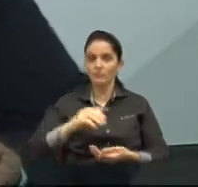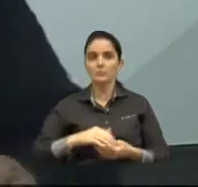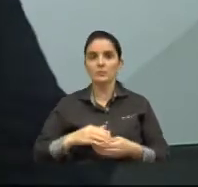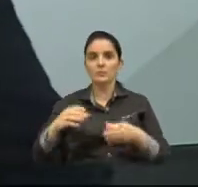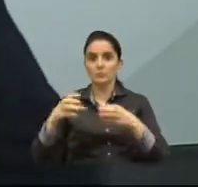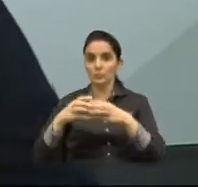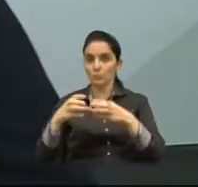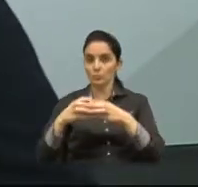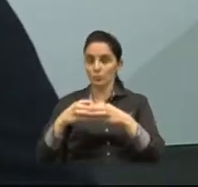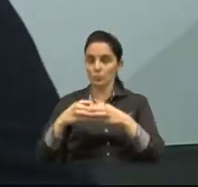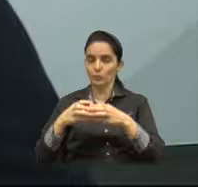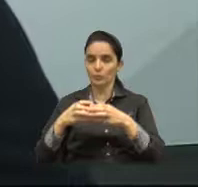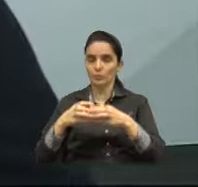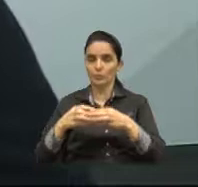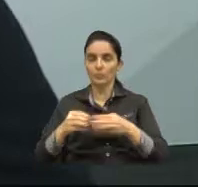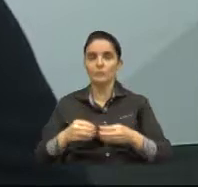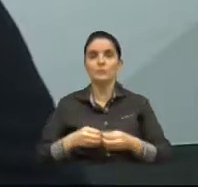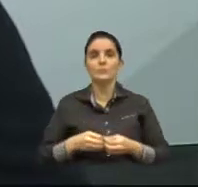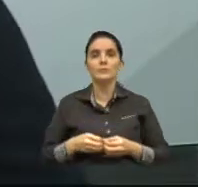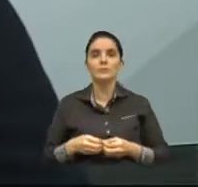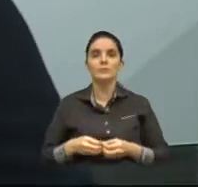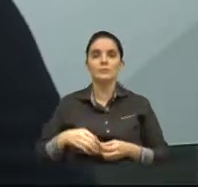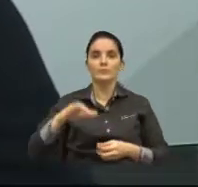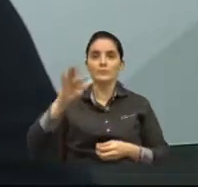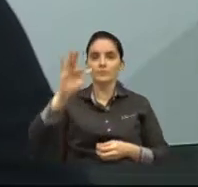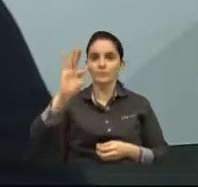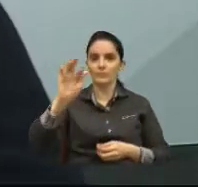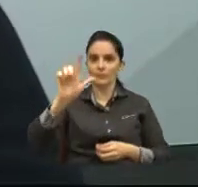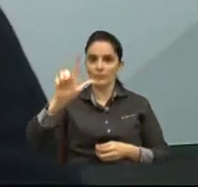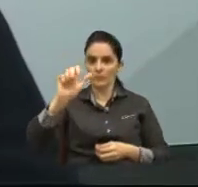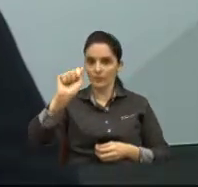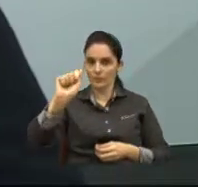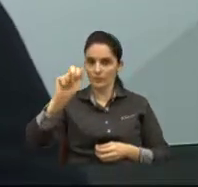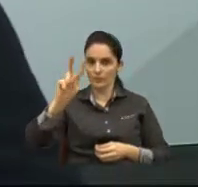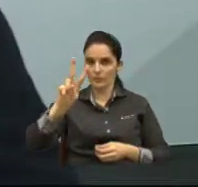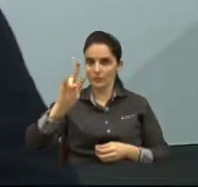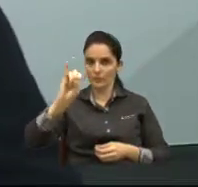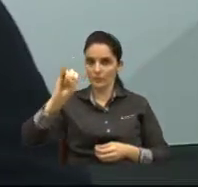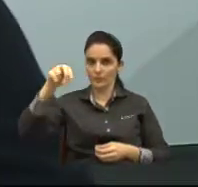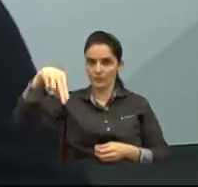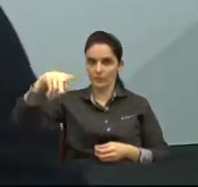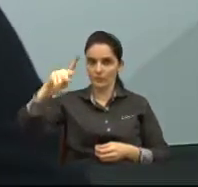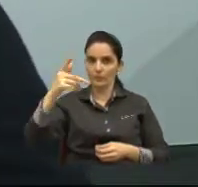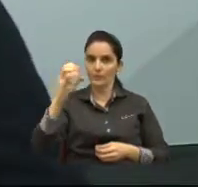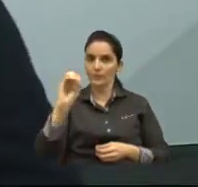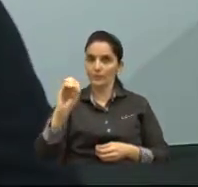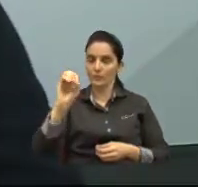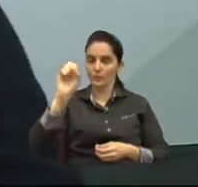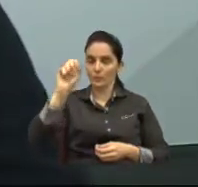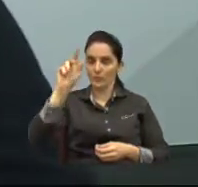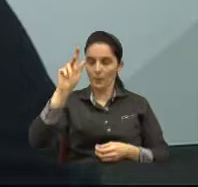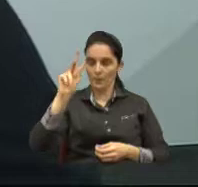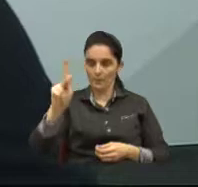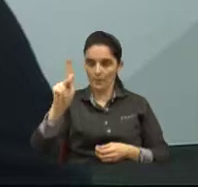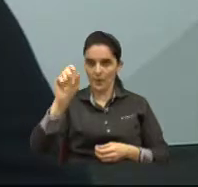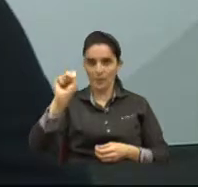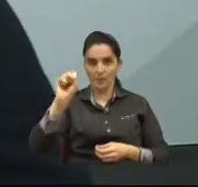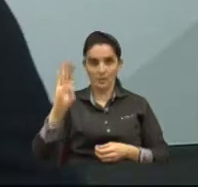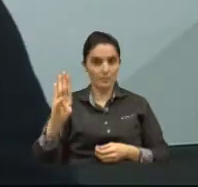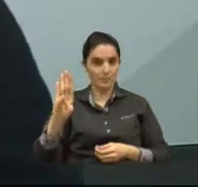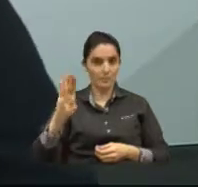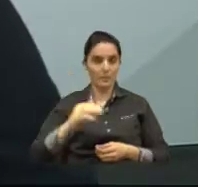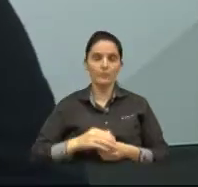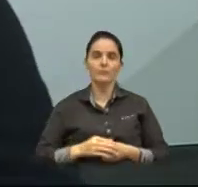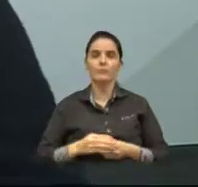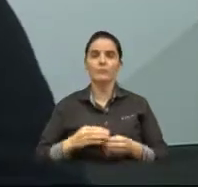Evangélica, o Flavinho, do PSB São Paulo, Marco Xavier, que é o vice-presidente da Frente Parlamentar